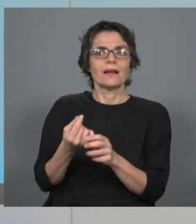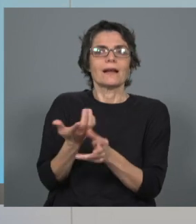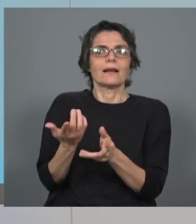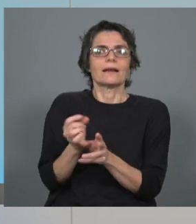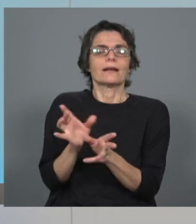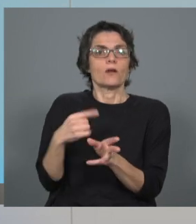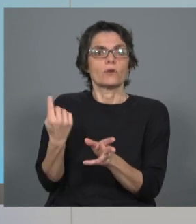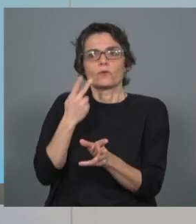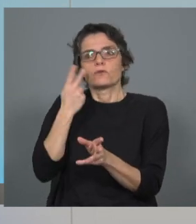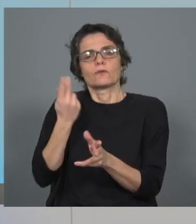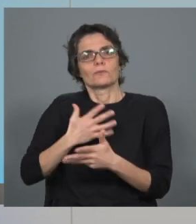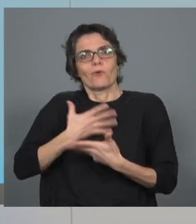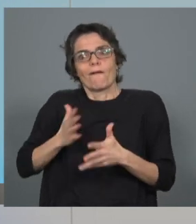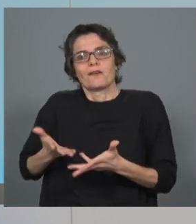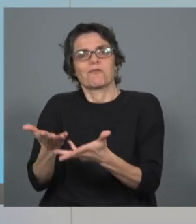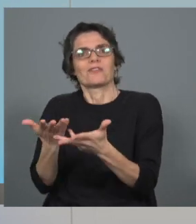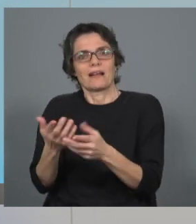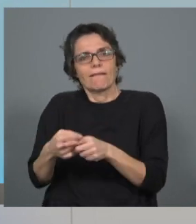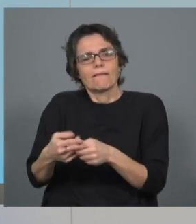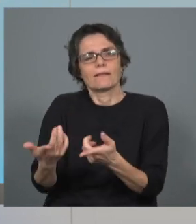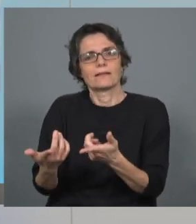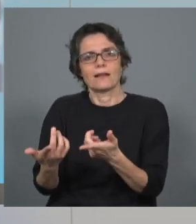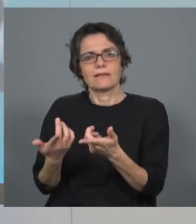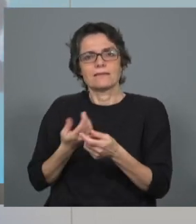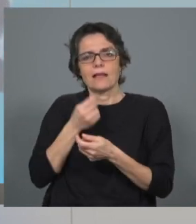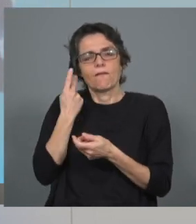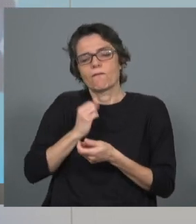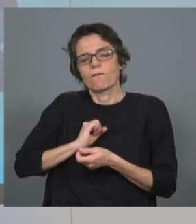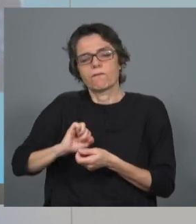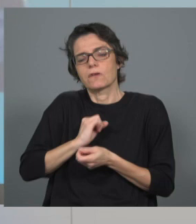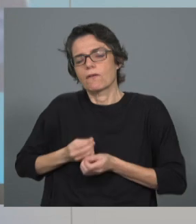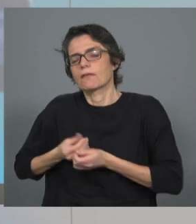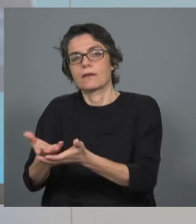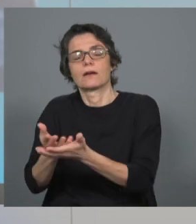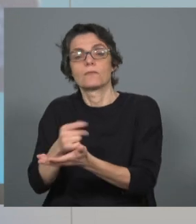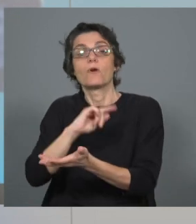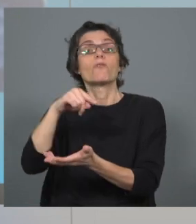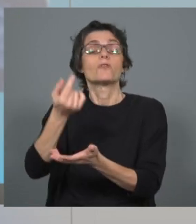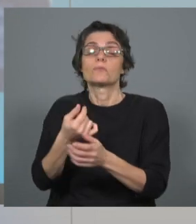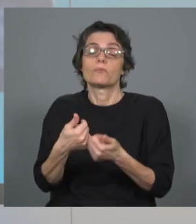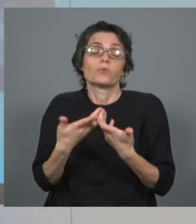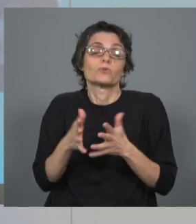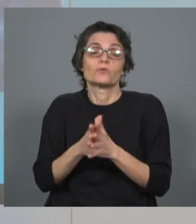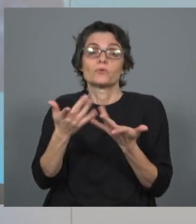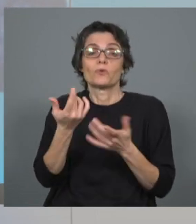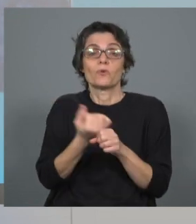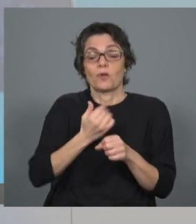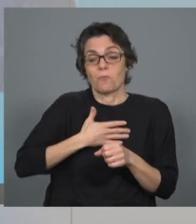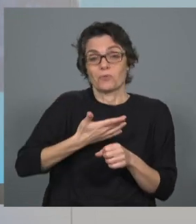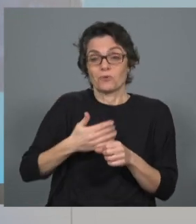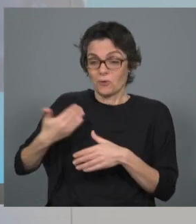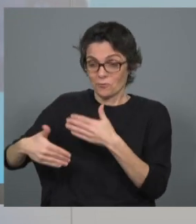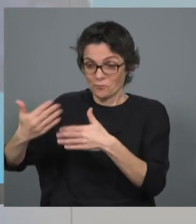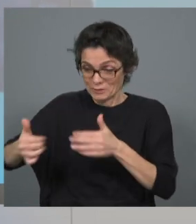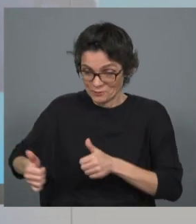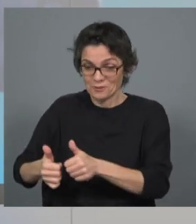fervorosamente, não é, a viver essa vocação, a vivê-la com radicalidade e totalidade, depois todas as profissões que nos são dadas durante esse